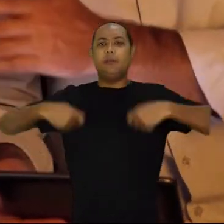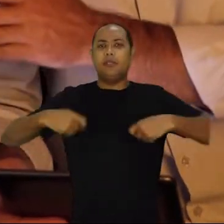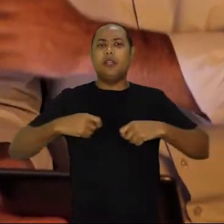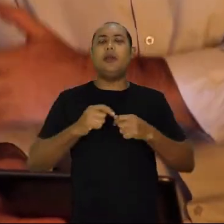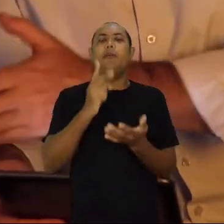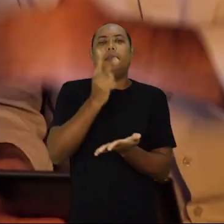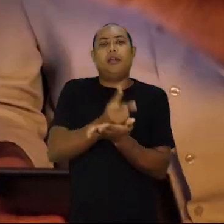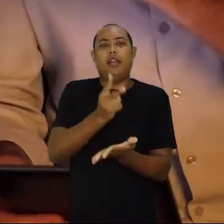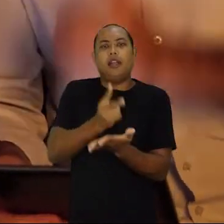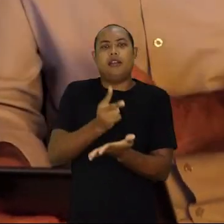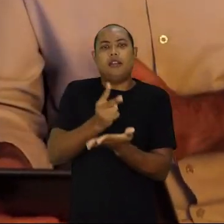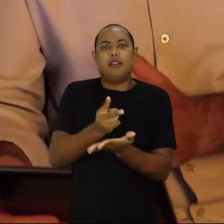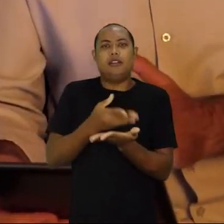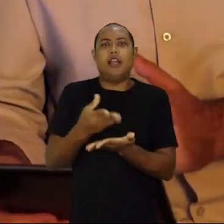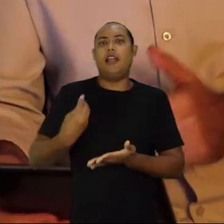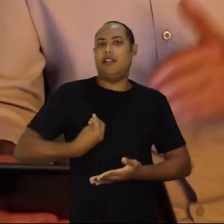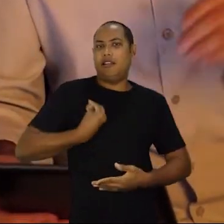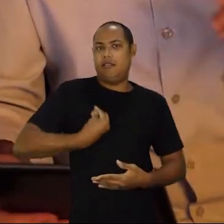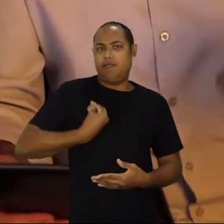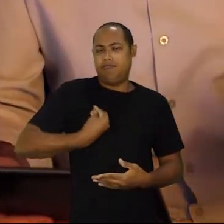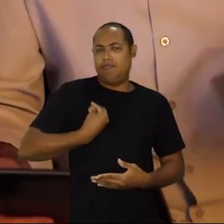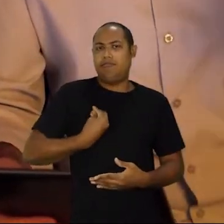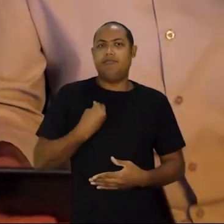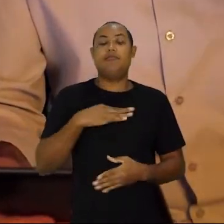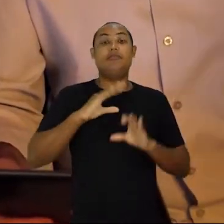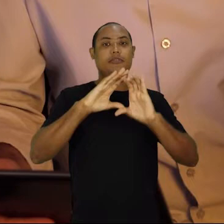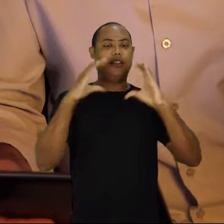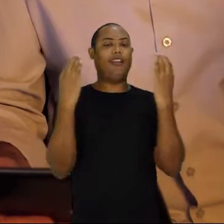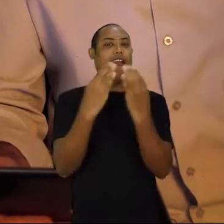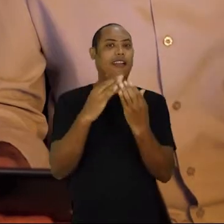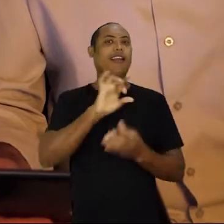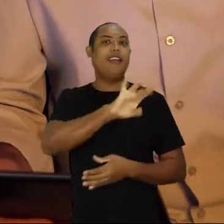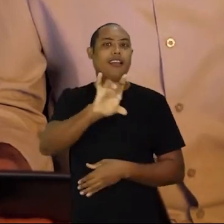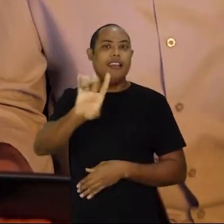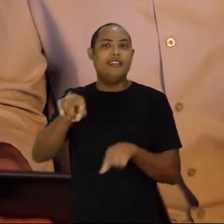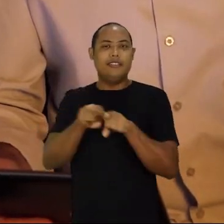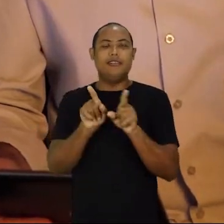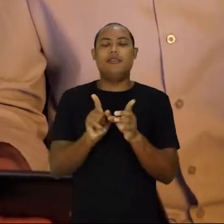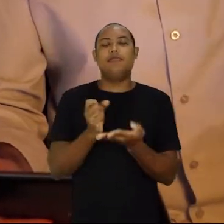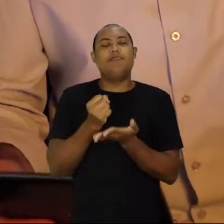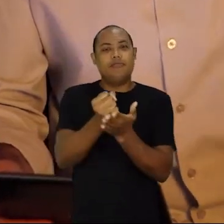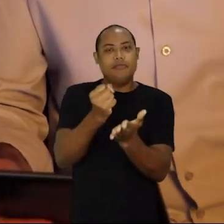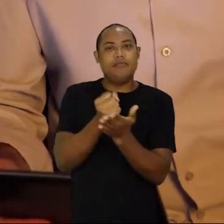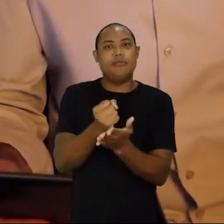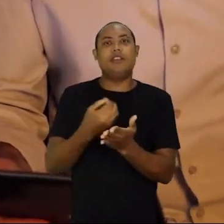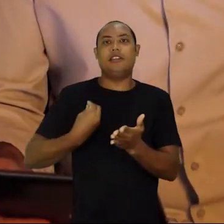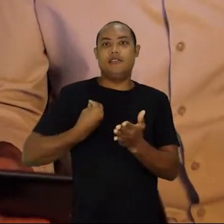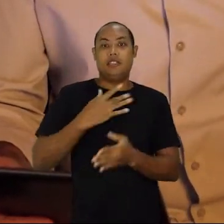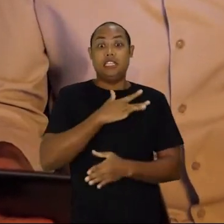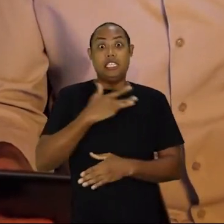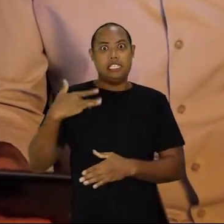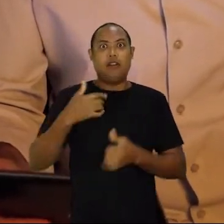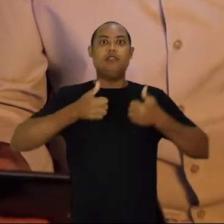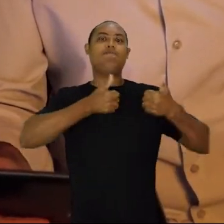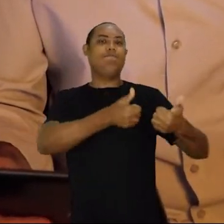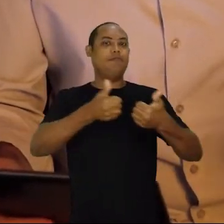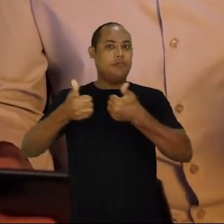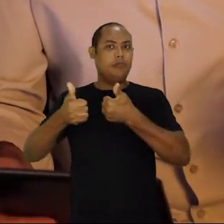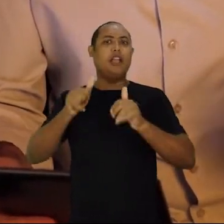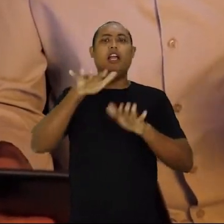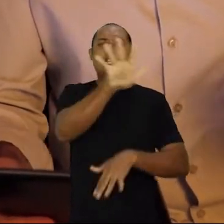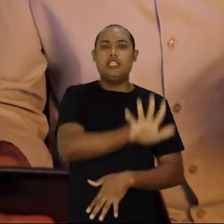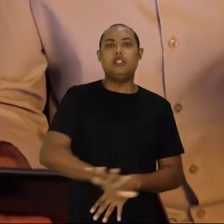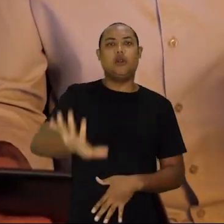preservar a vida da nossa comunidade e para contribuir com a preservação da vida das pessoas na